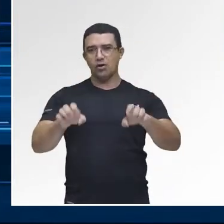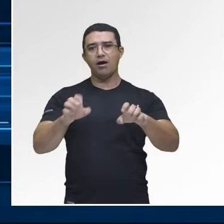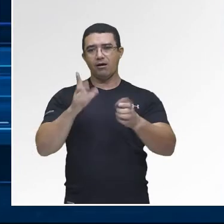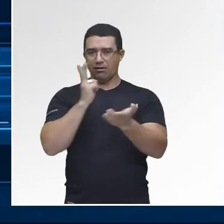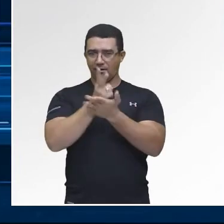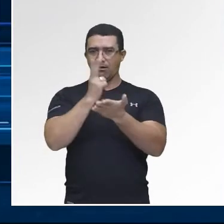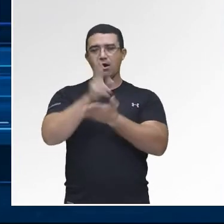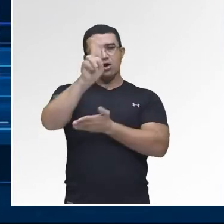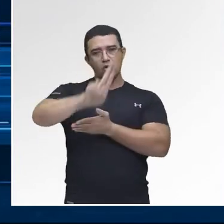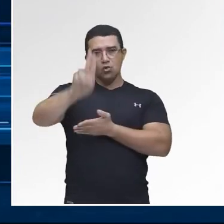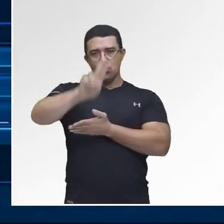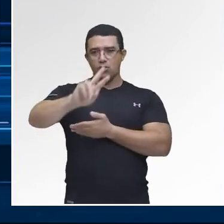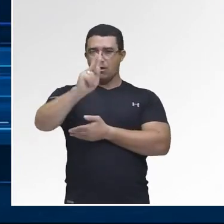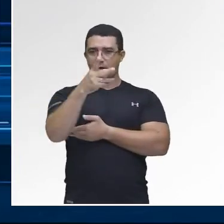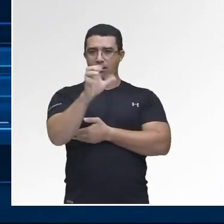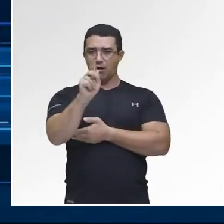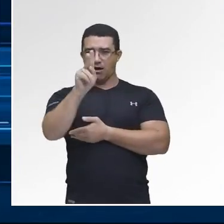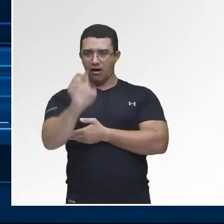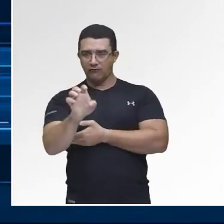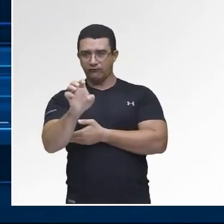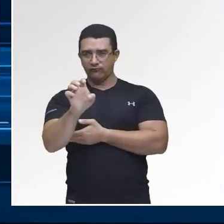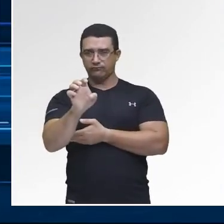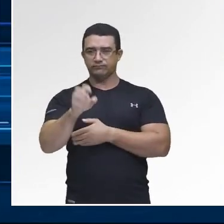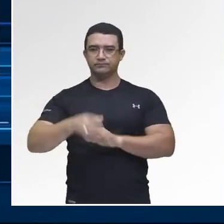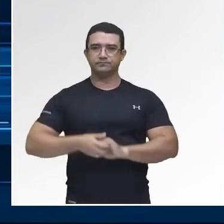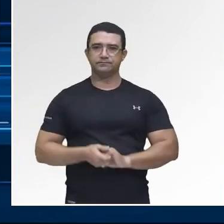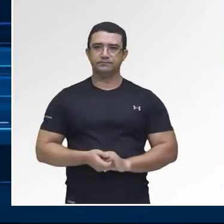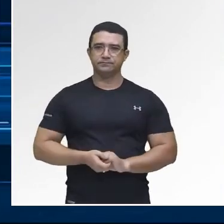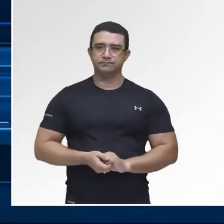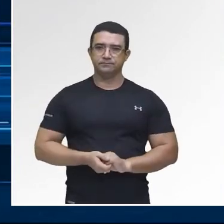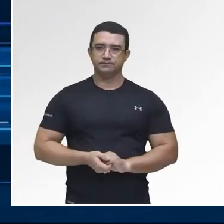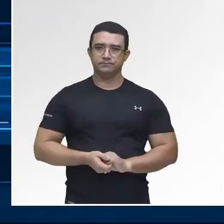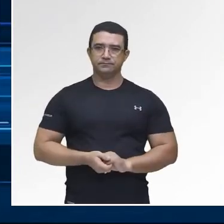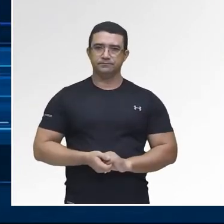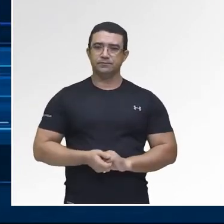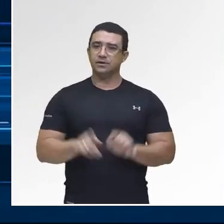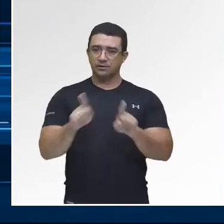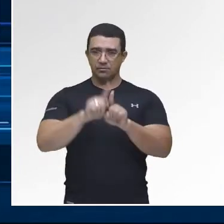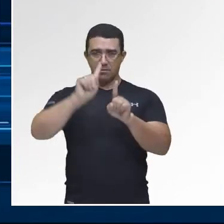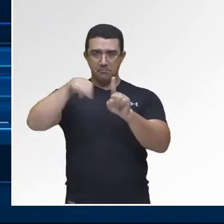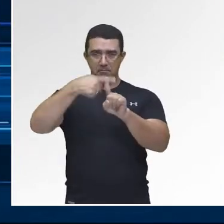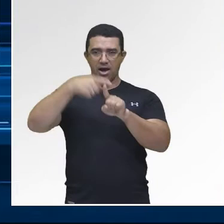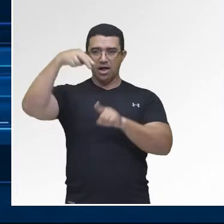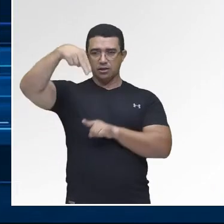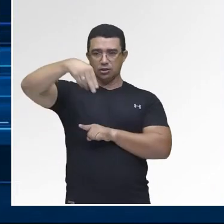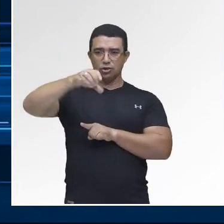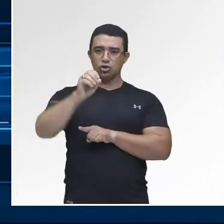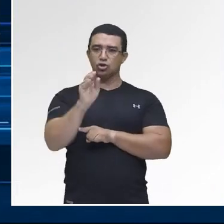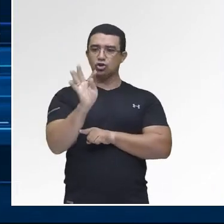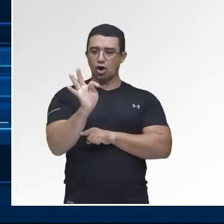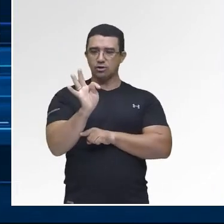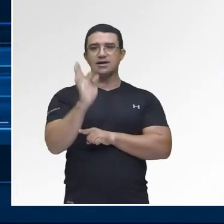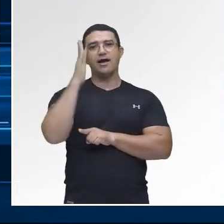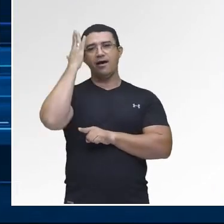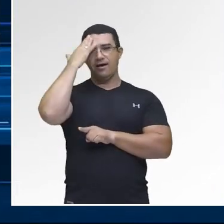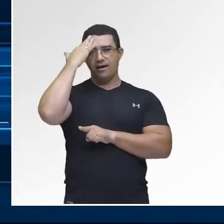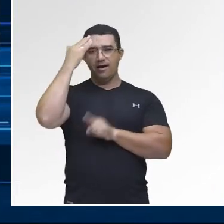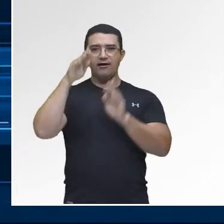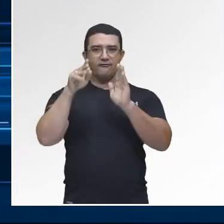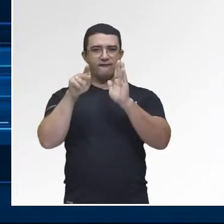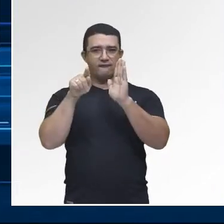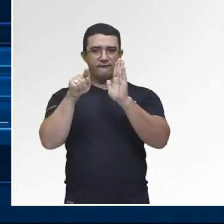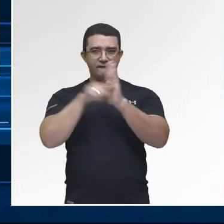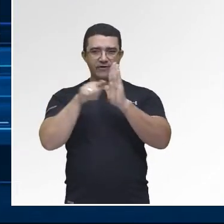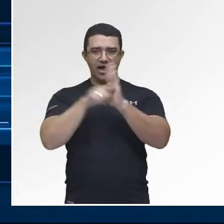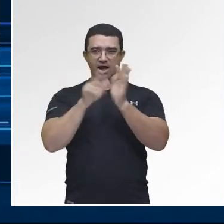I have, you have, we have, they have. E claro, a presença do not, que deixa então essa frase na forma